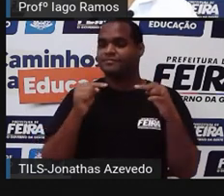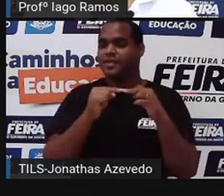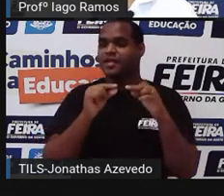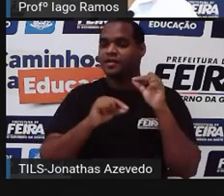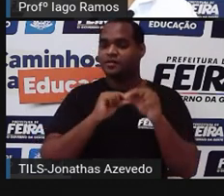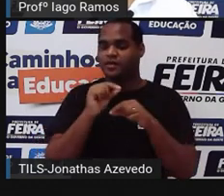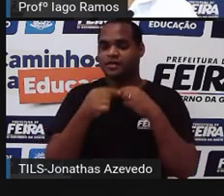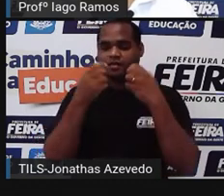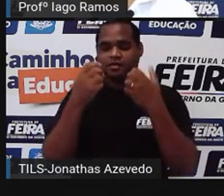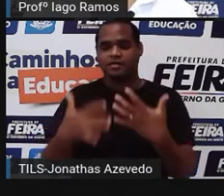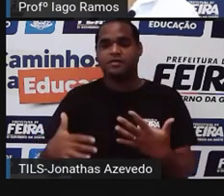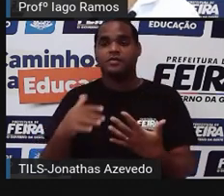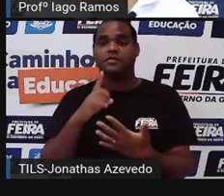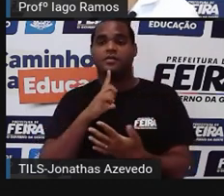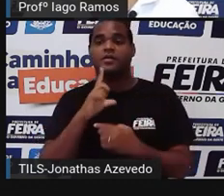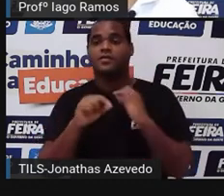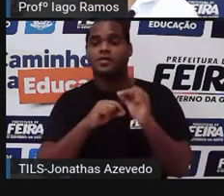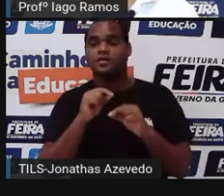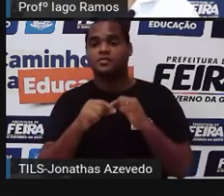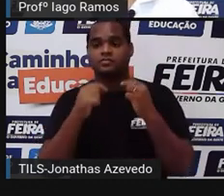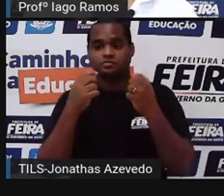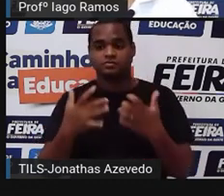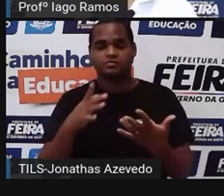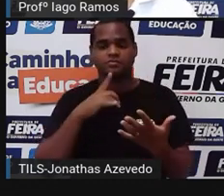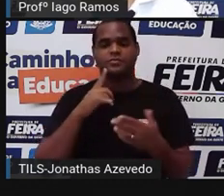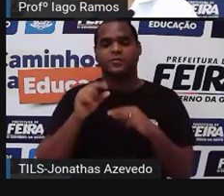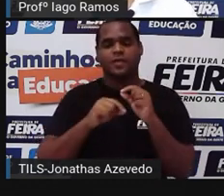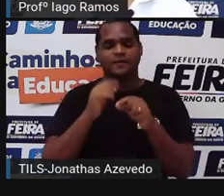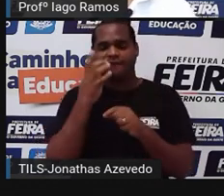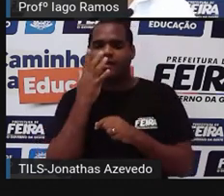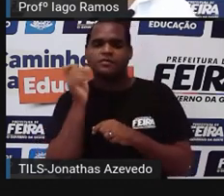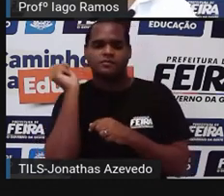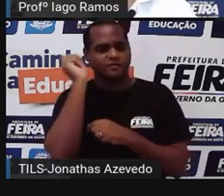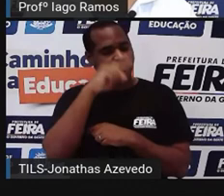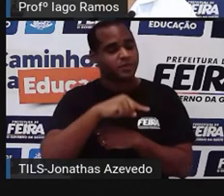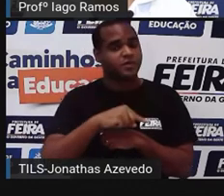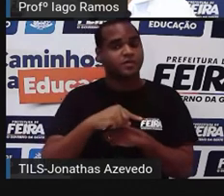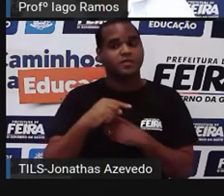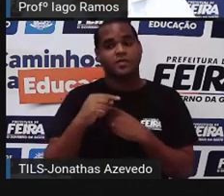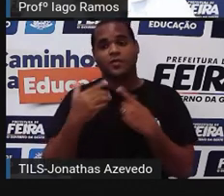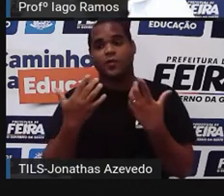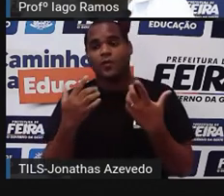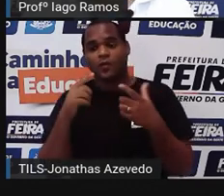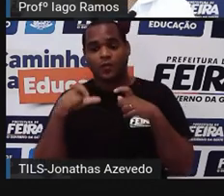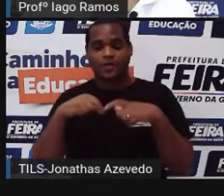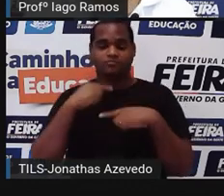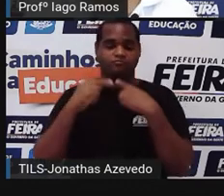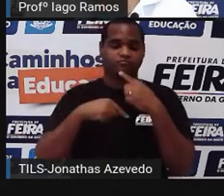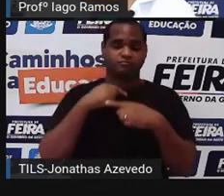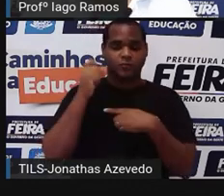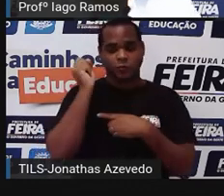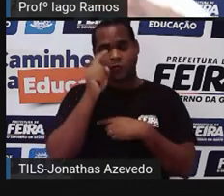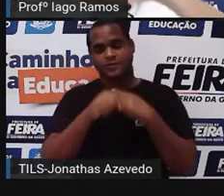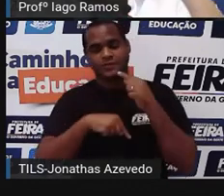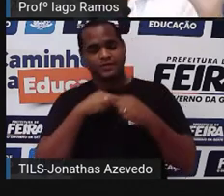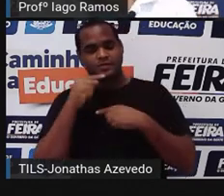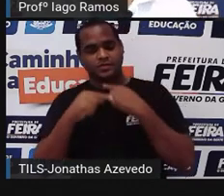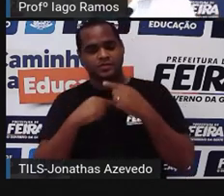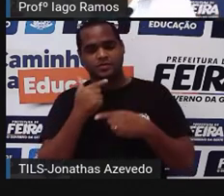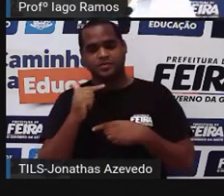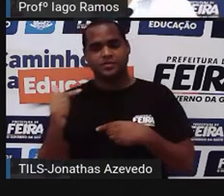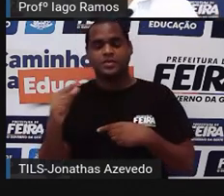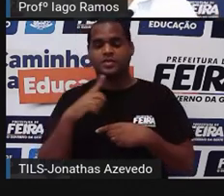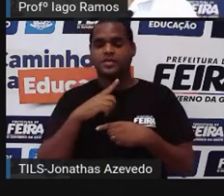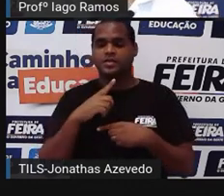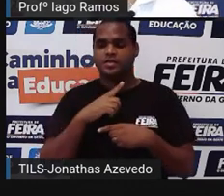viu aqui tá Então essas lembranças vão te dizer onde foi mais fácil mas difícil onde teve mais novo da onde teve menos dúvida e